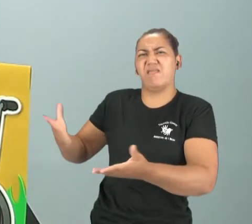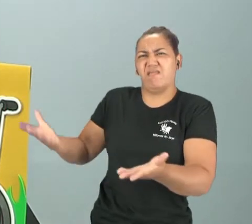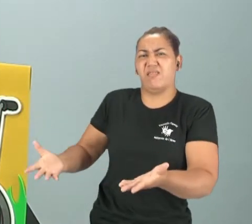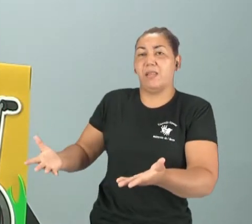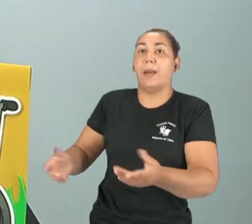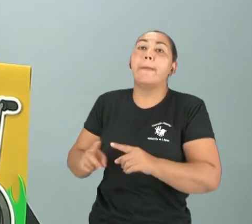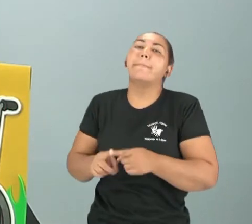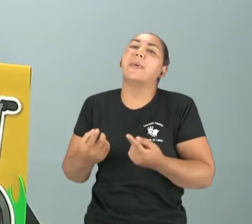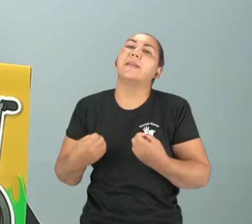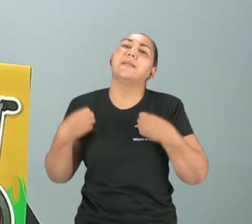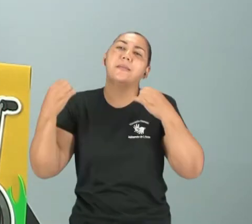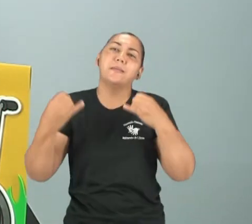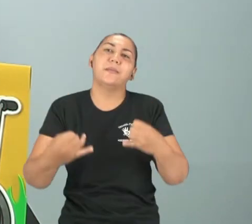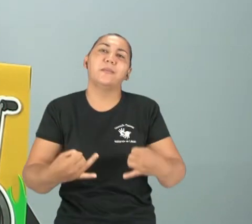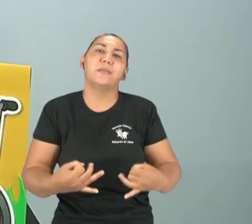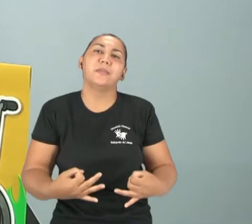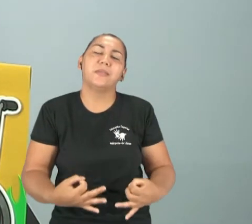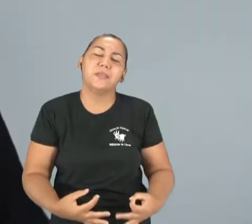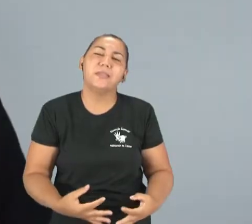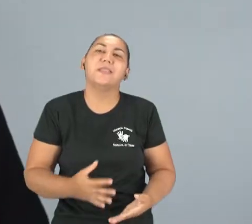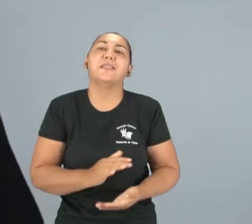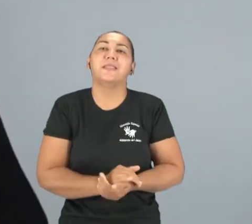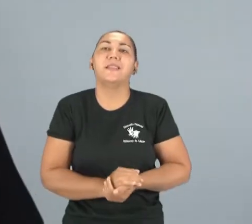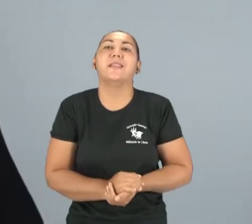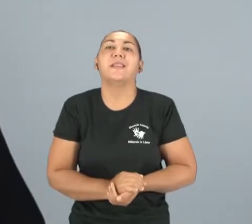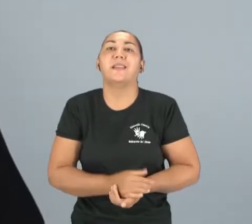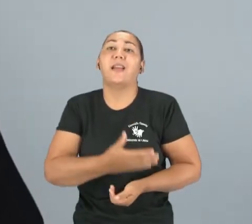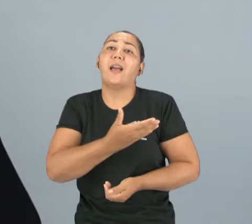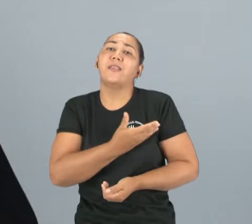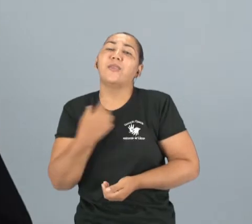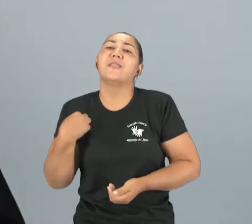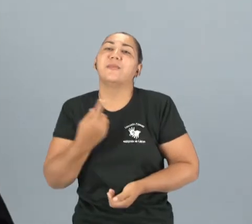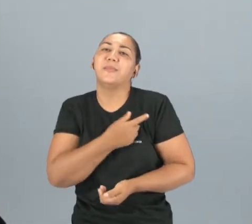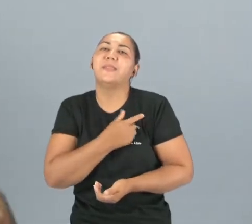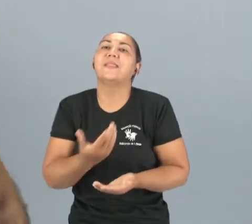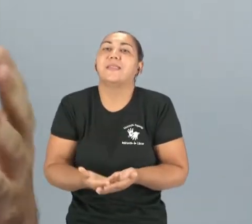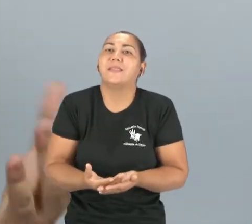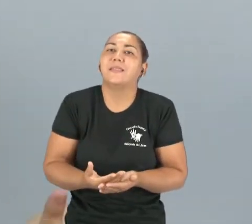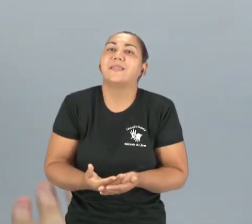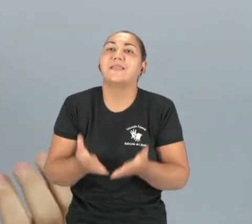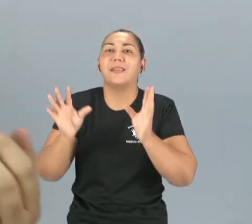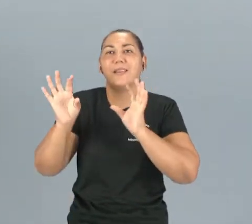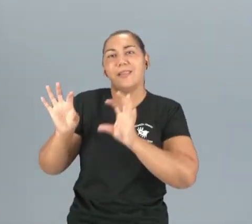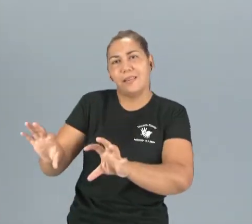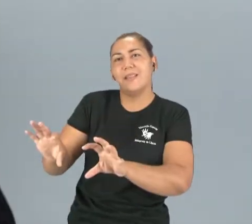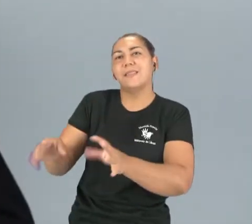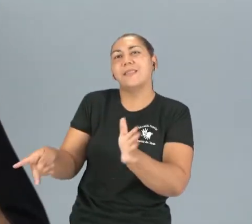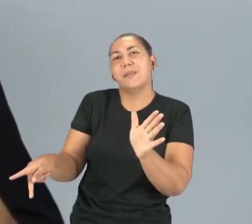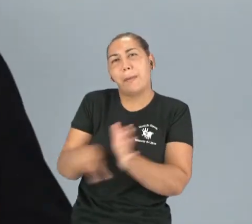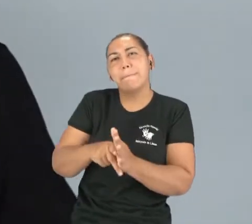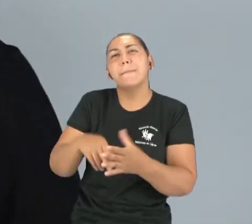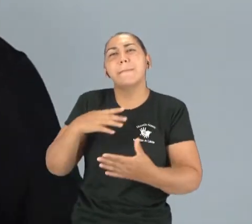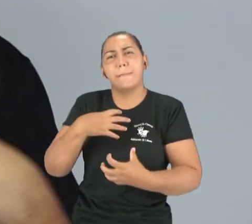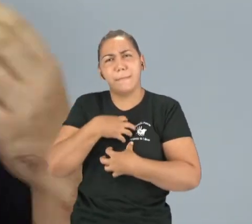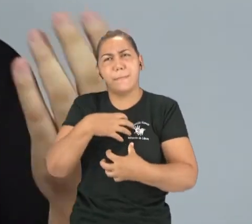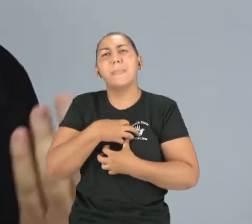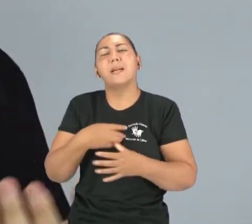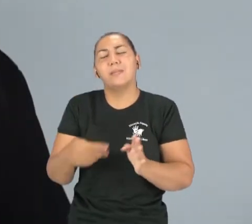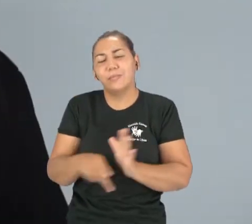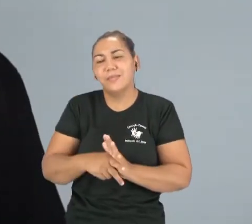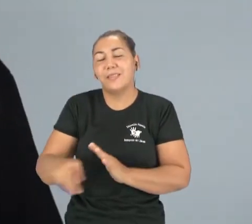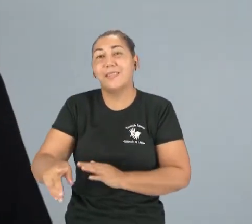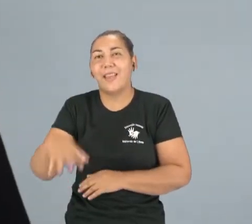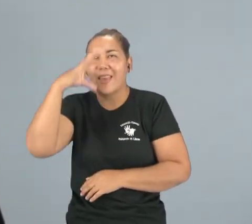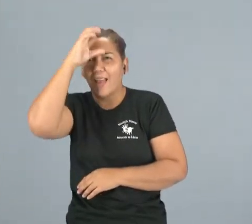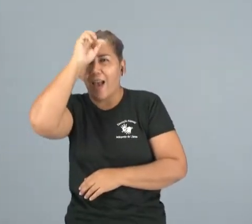ela é. A gente precisa aprender. E hoje nós fazemos o quê? Nós nos reunimos, aprendemos um pouco da